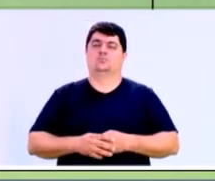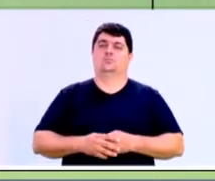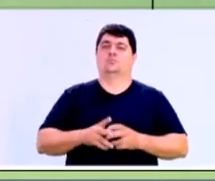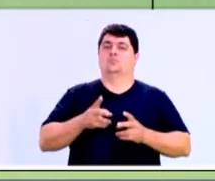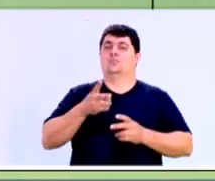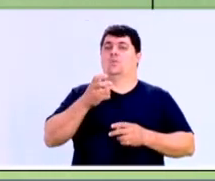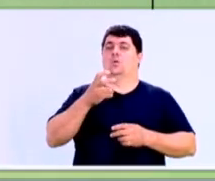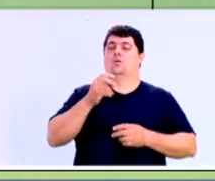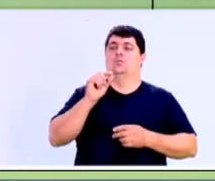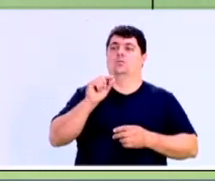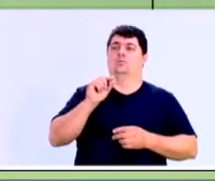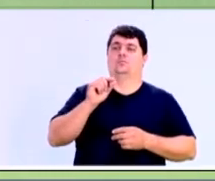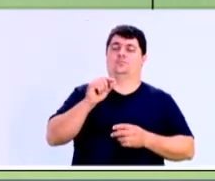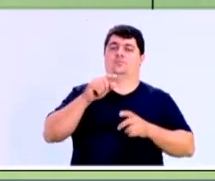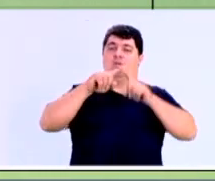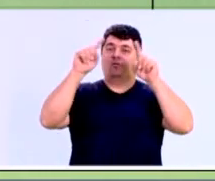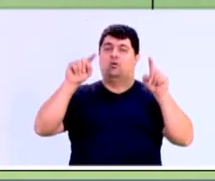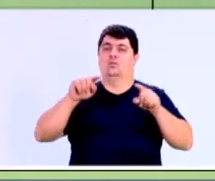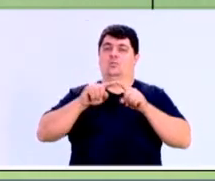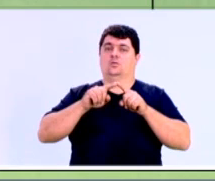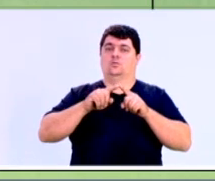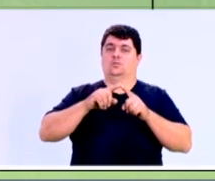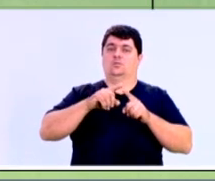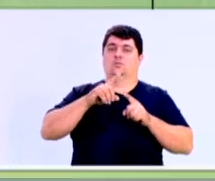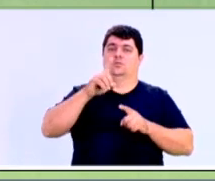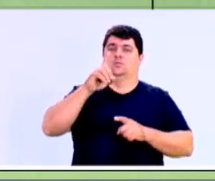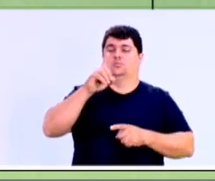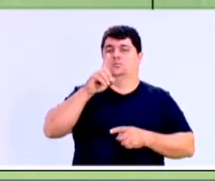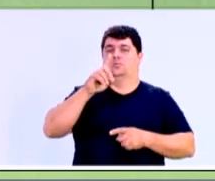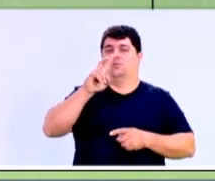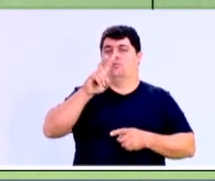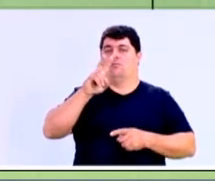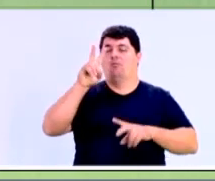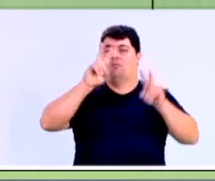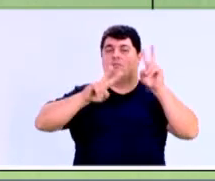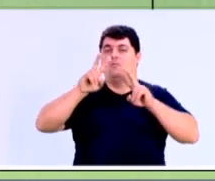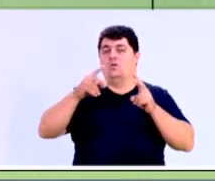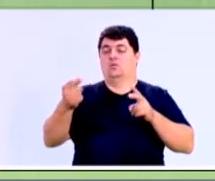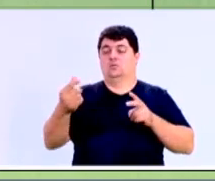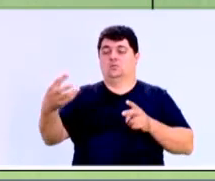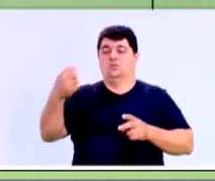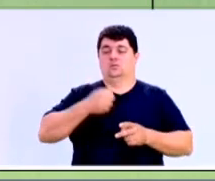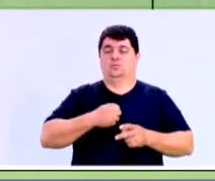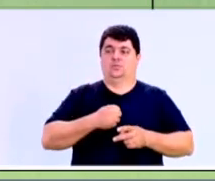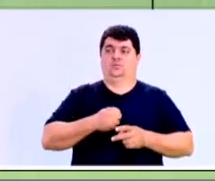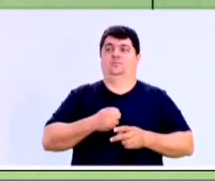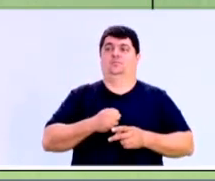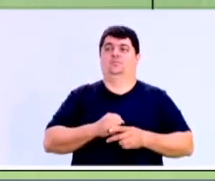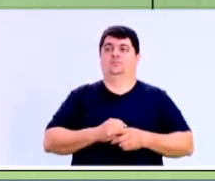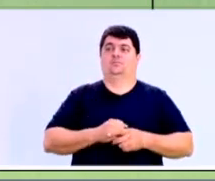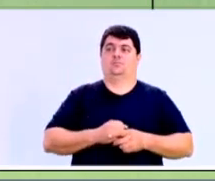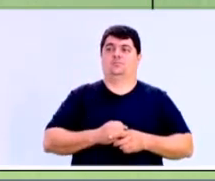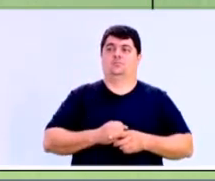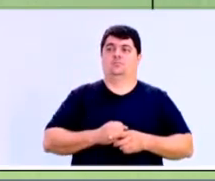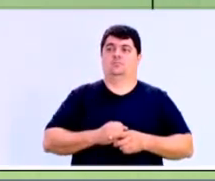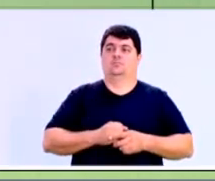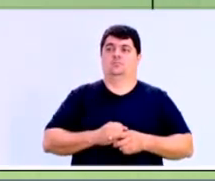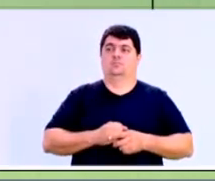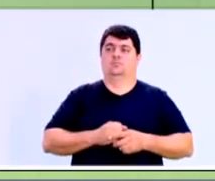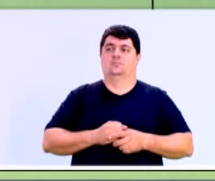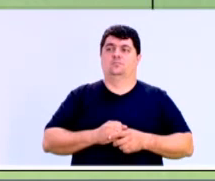igual minhas duplicatas a receber ou valores a receber, não é isso, professora? Isso. A